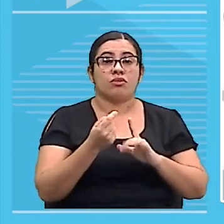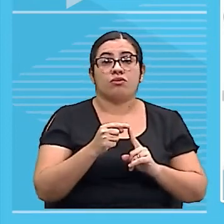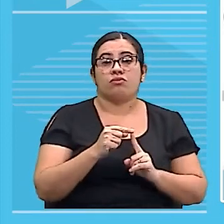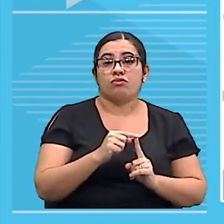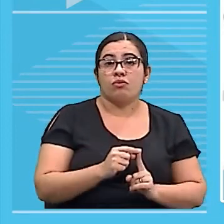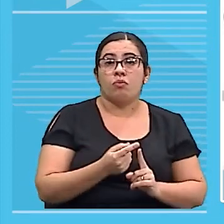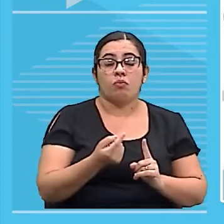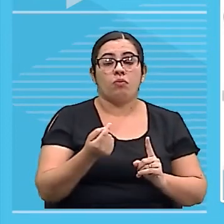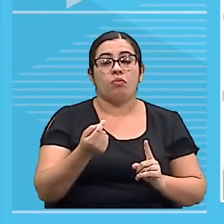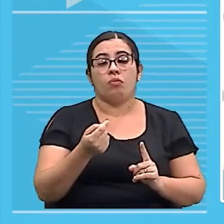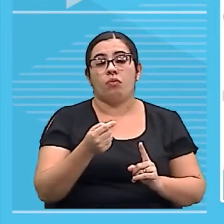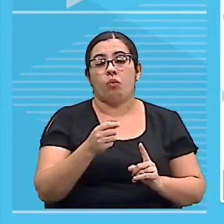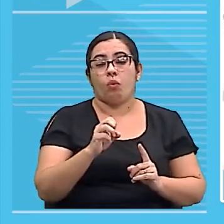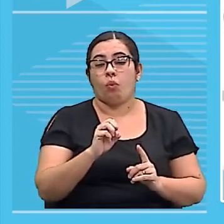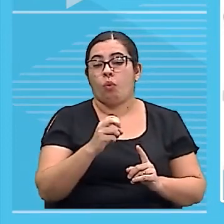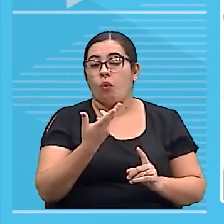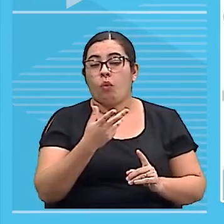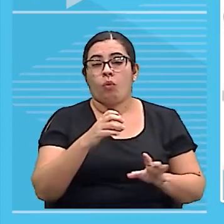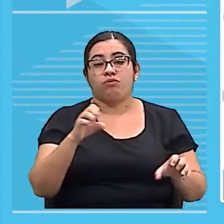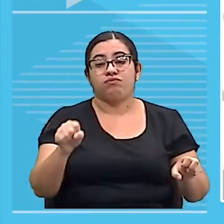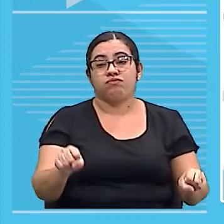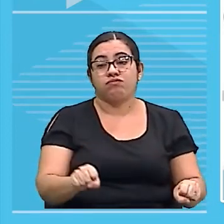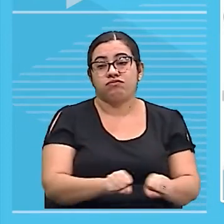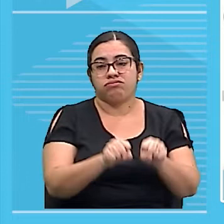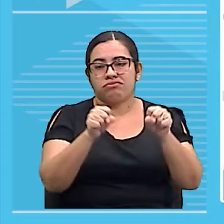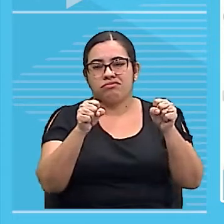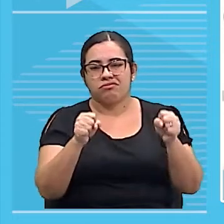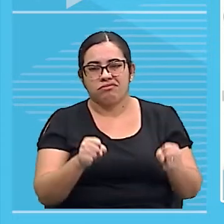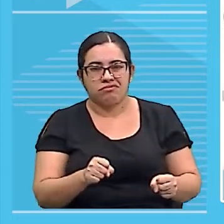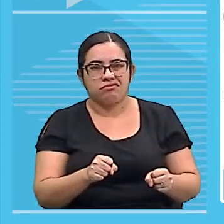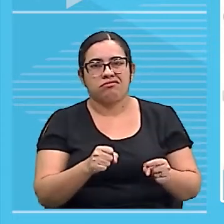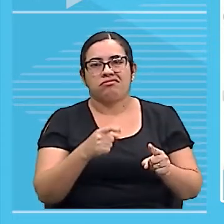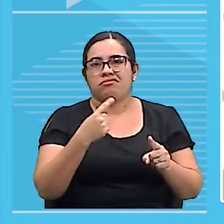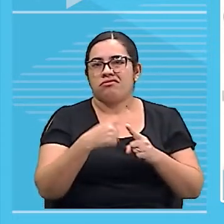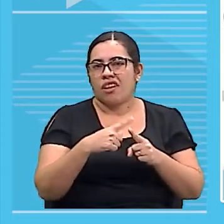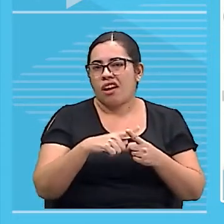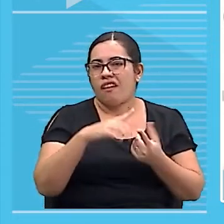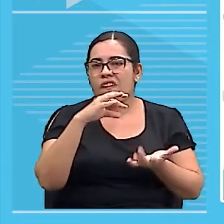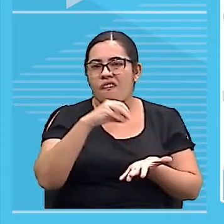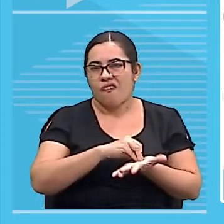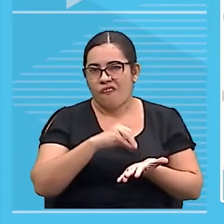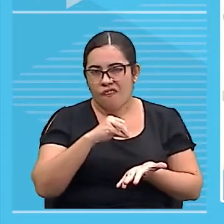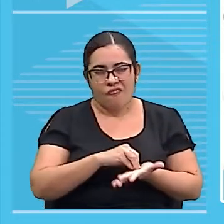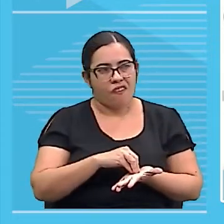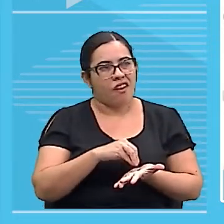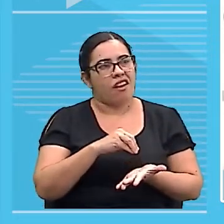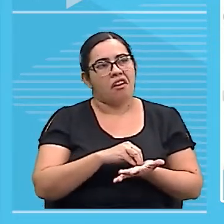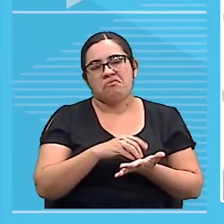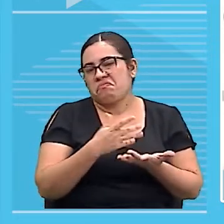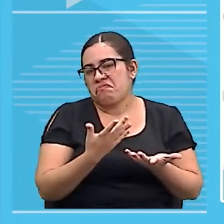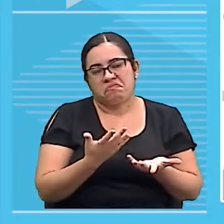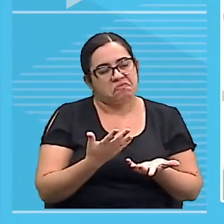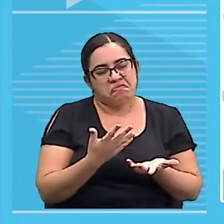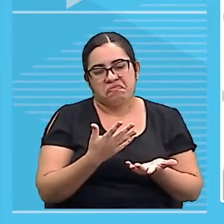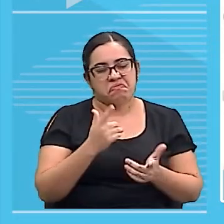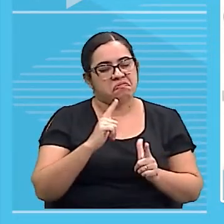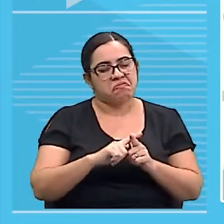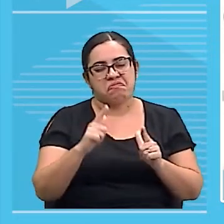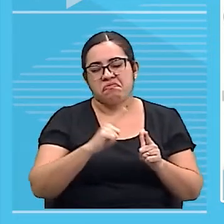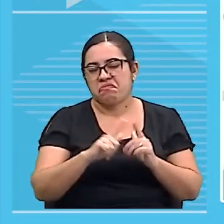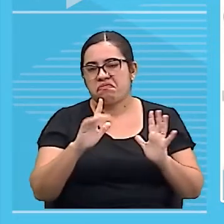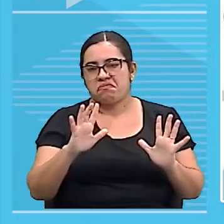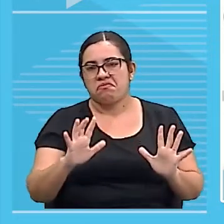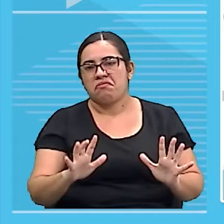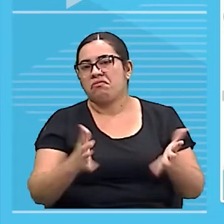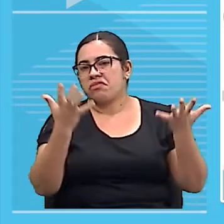ele parar de funcionar por falta né de funcionamento por queimar por ter algum